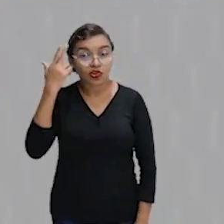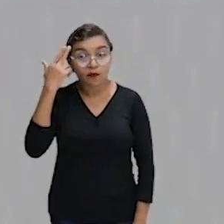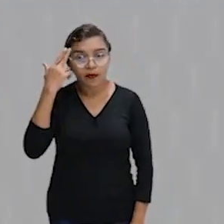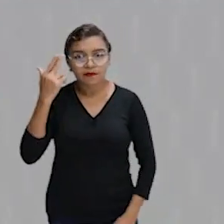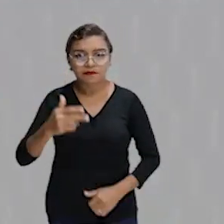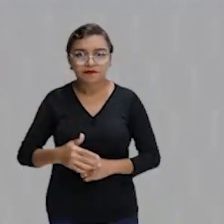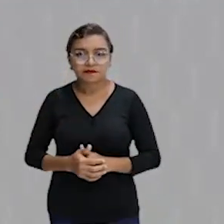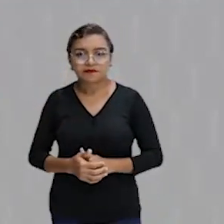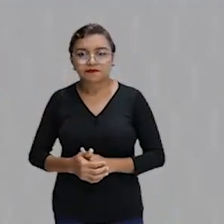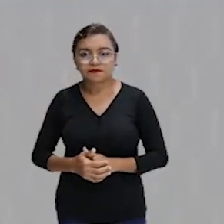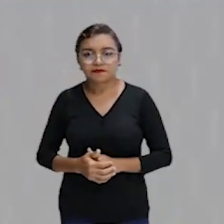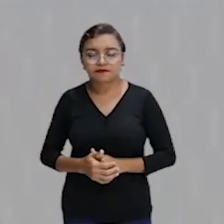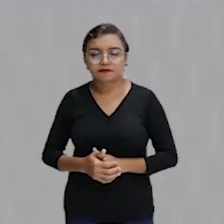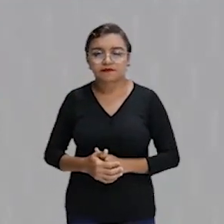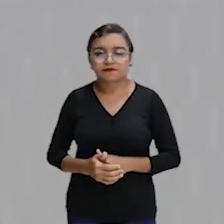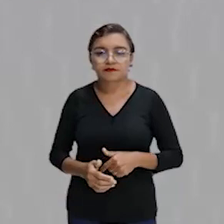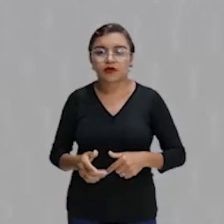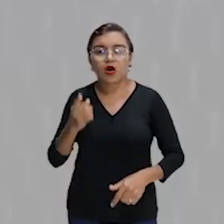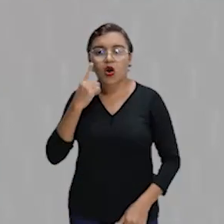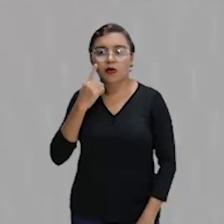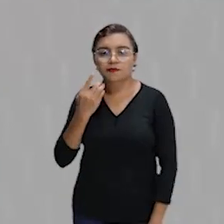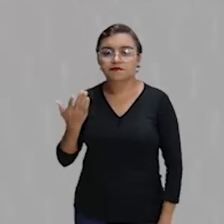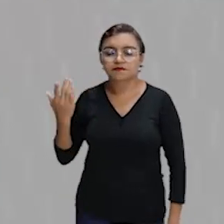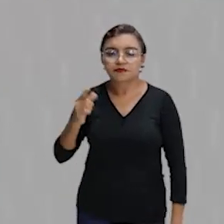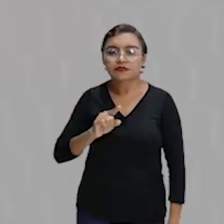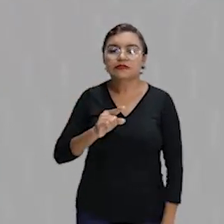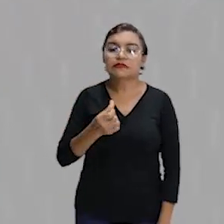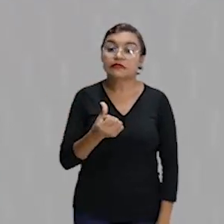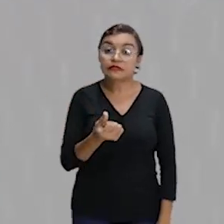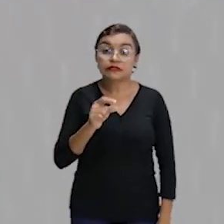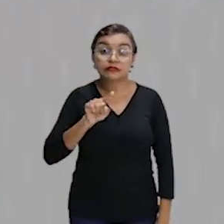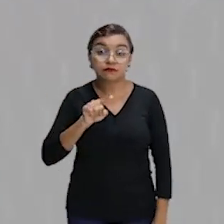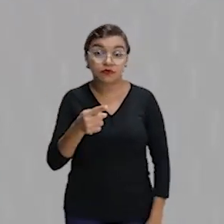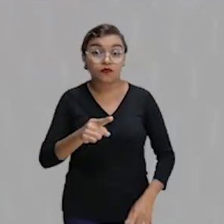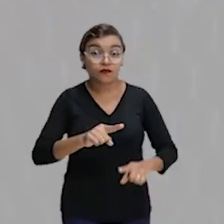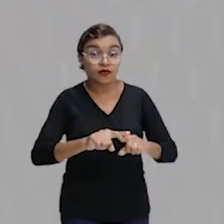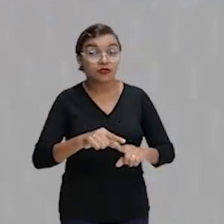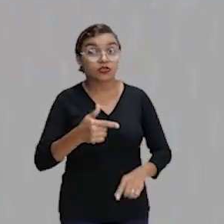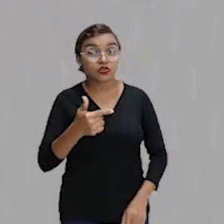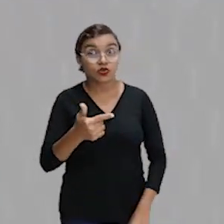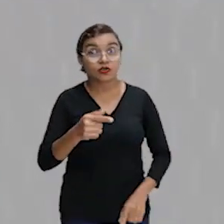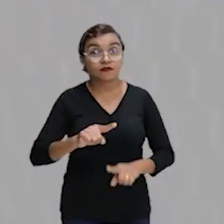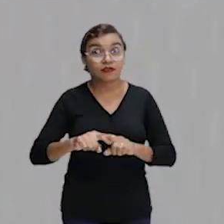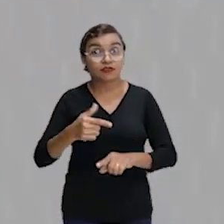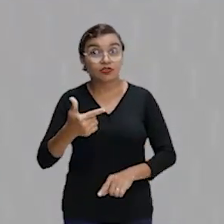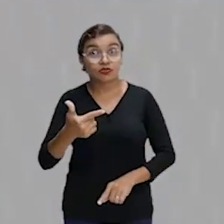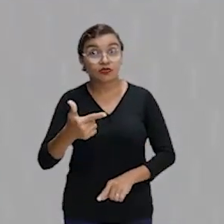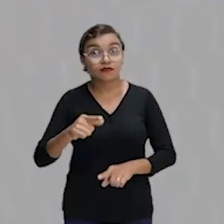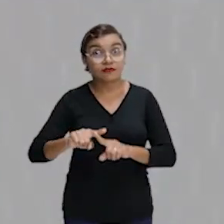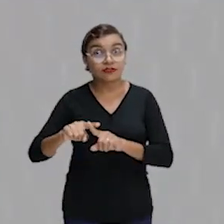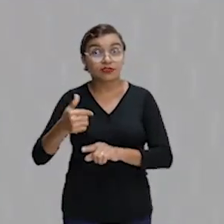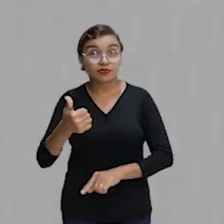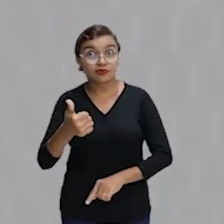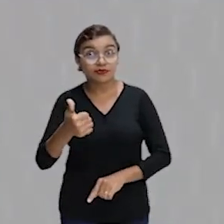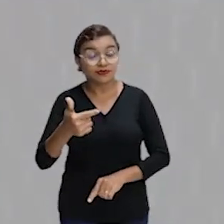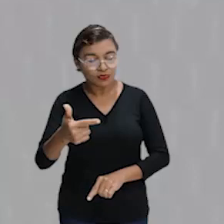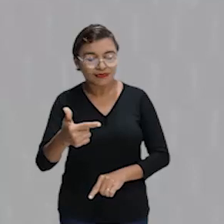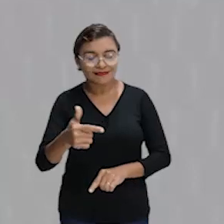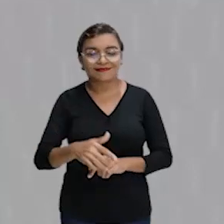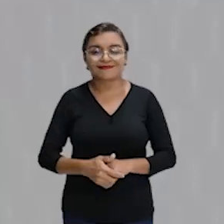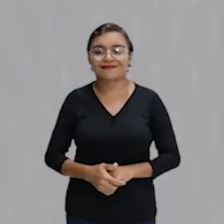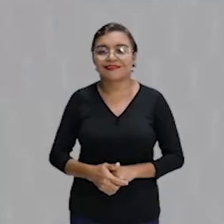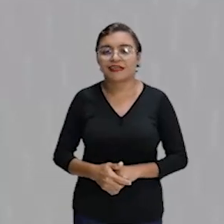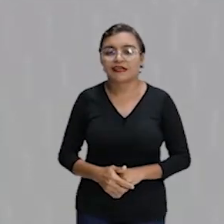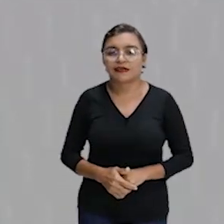ficou. 6.000 vezes 2 vezes 2 vezes 2. E essa conta aí agora ficou fácil. Diz para mim, fala sério, né?